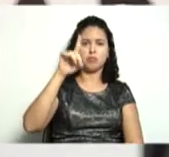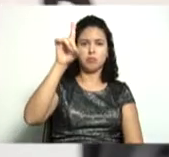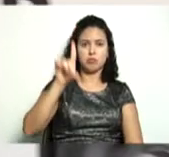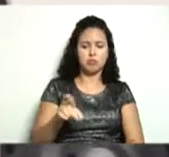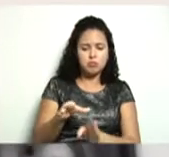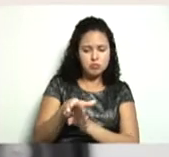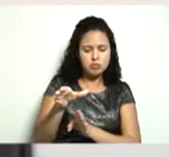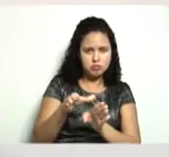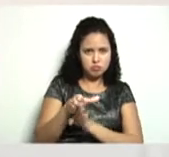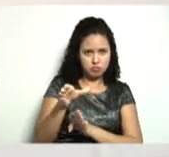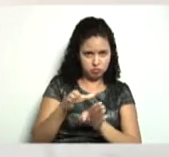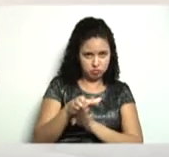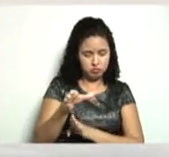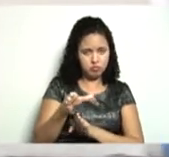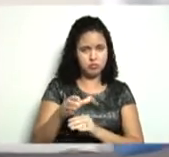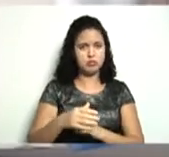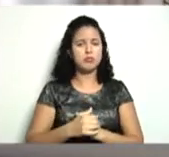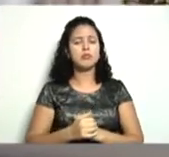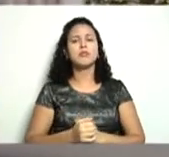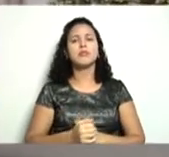conselheiro.